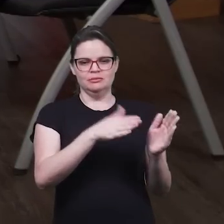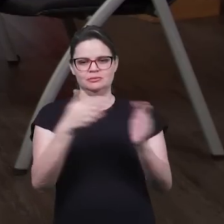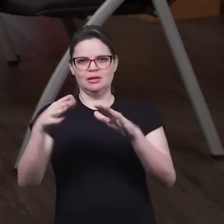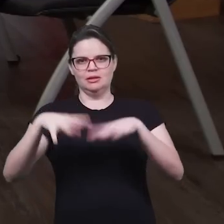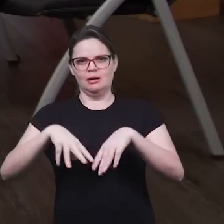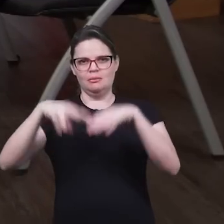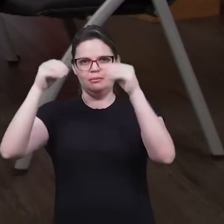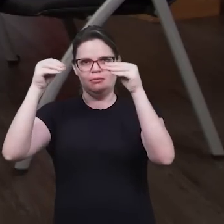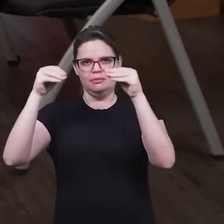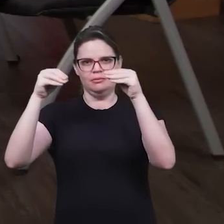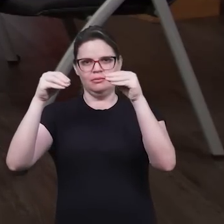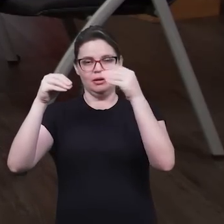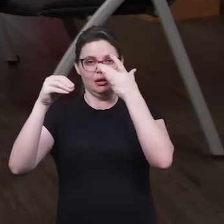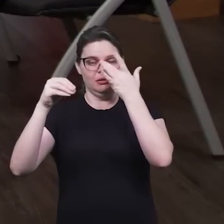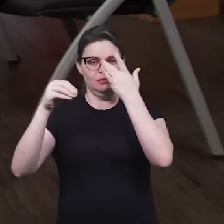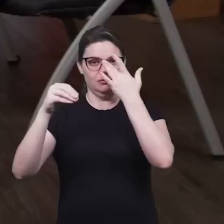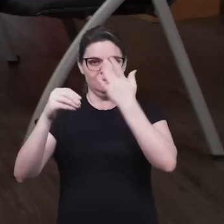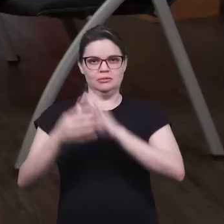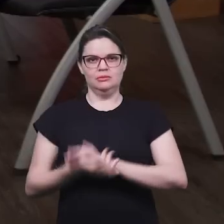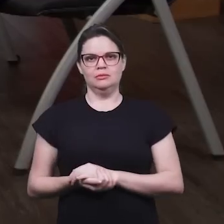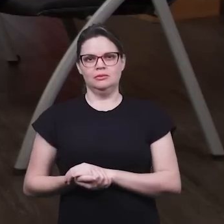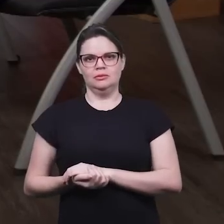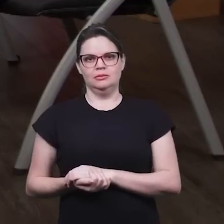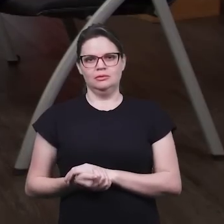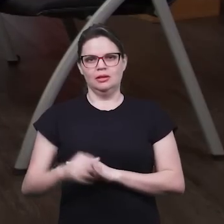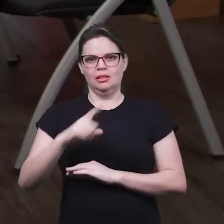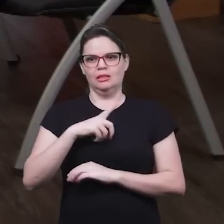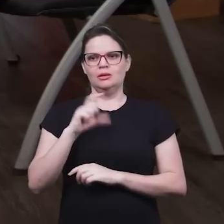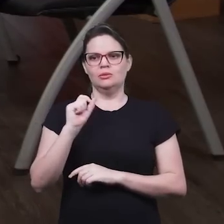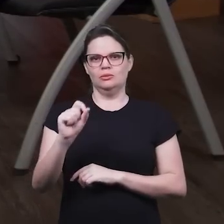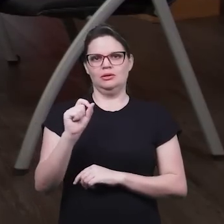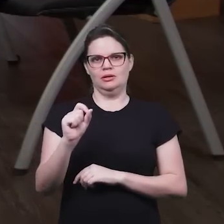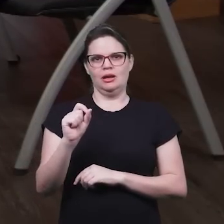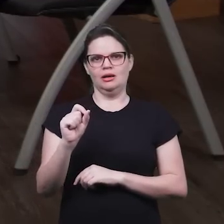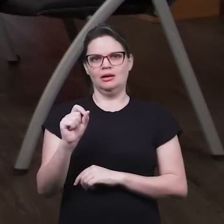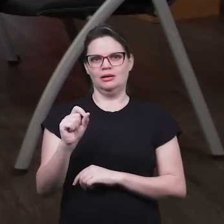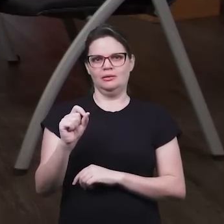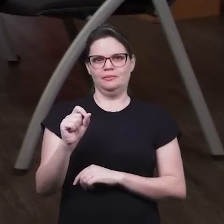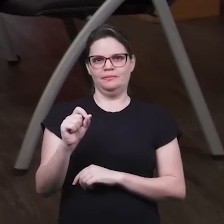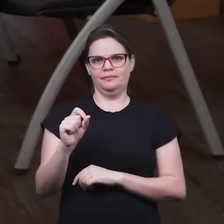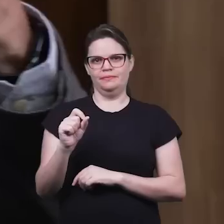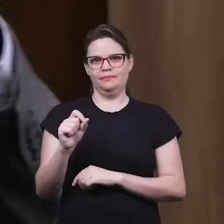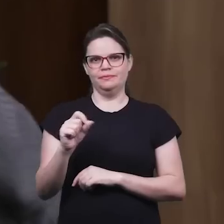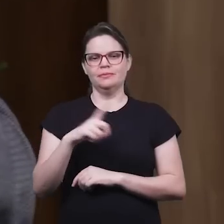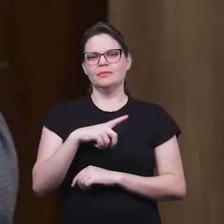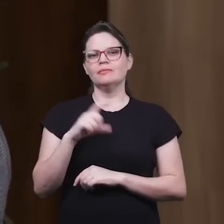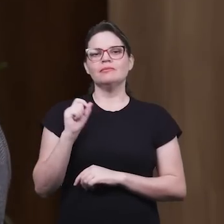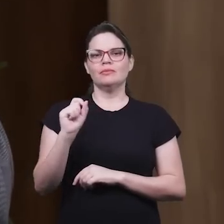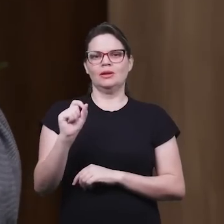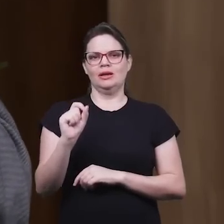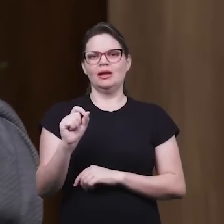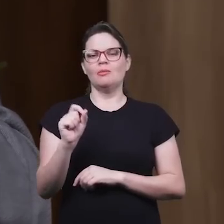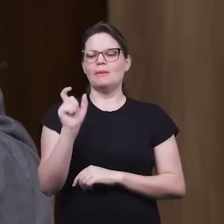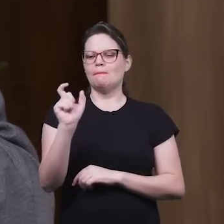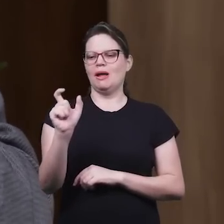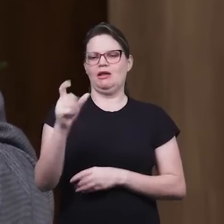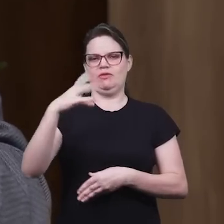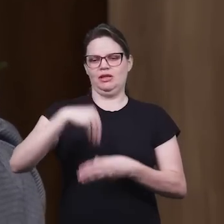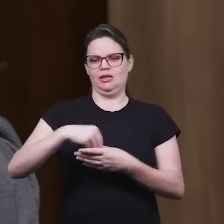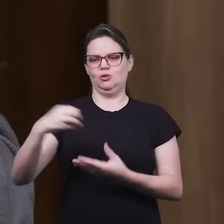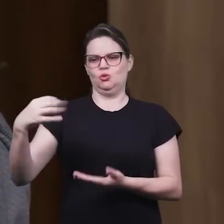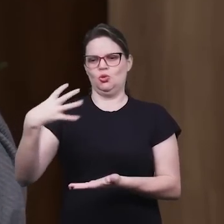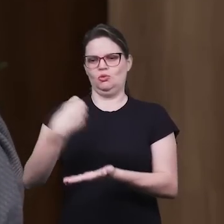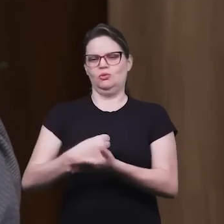lá no Novo Testamento, mundo. Mundo não é o planeta, mas é a união da carne